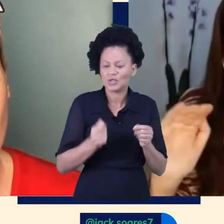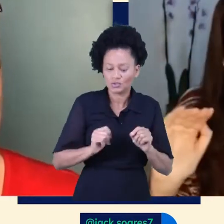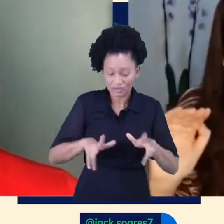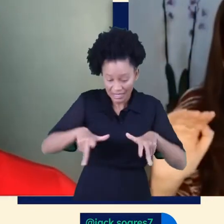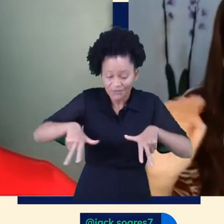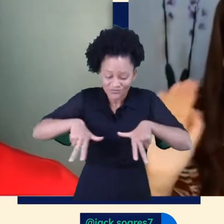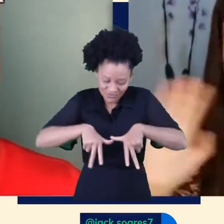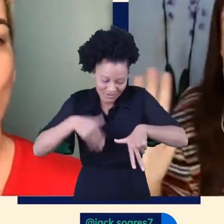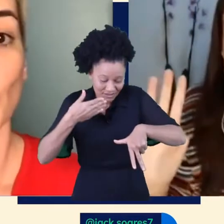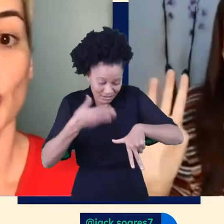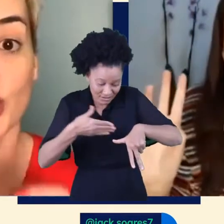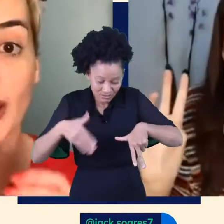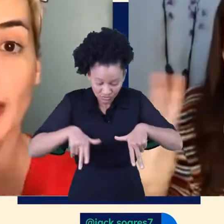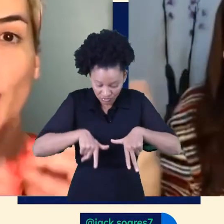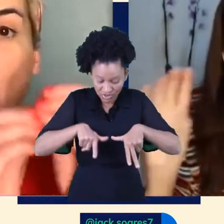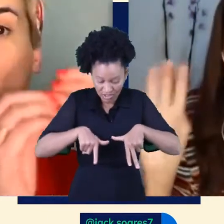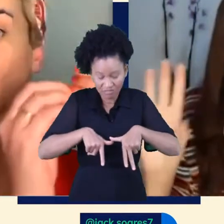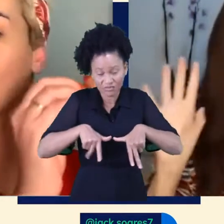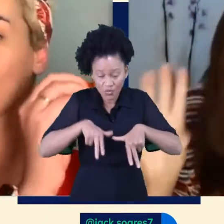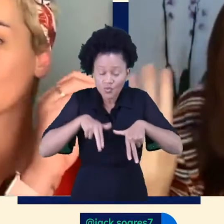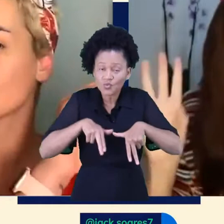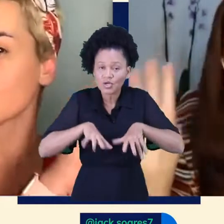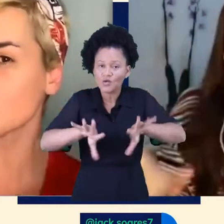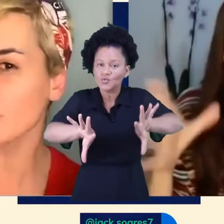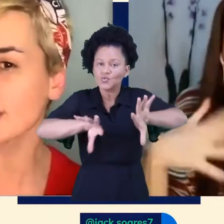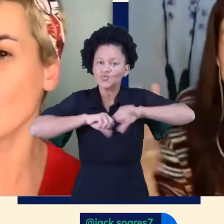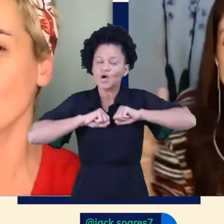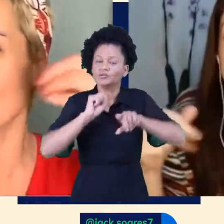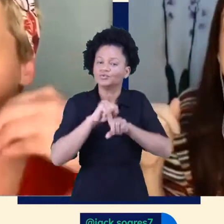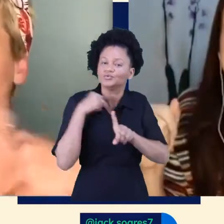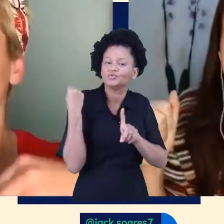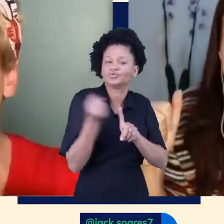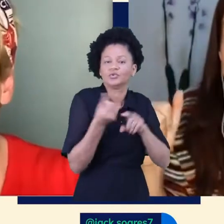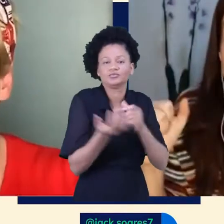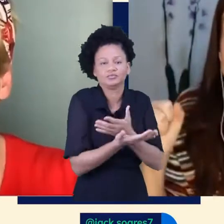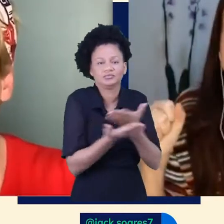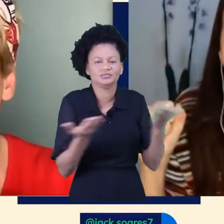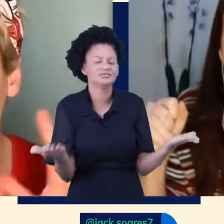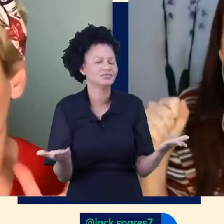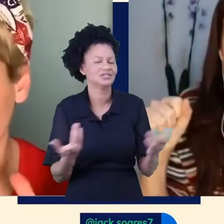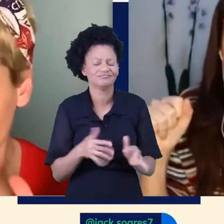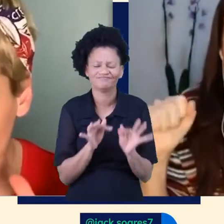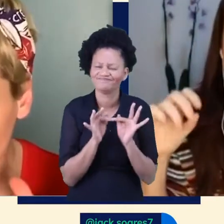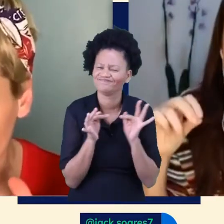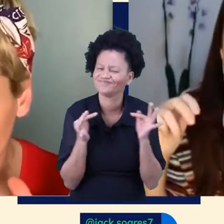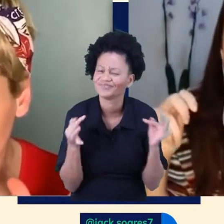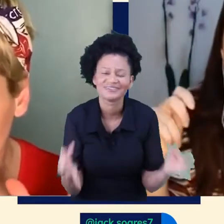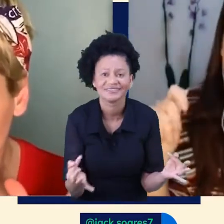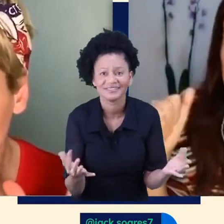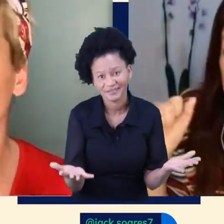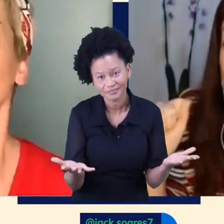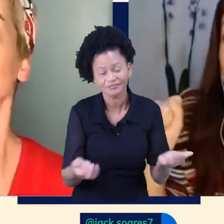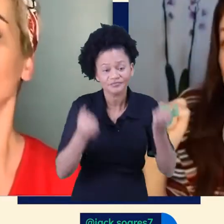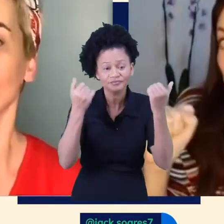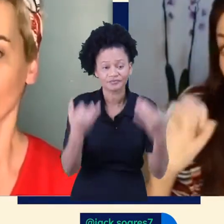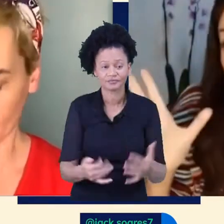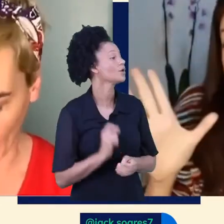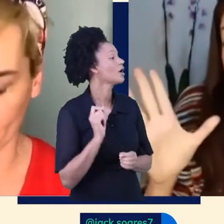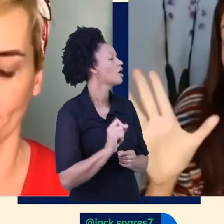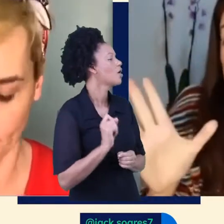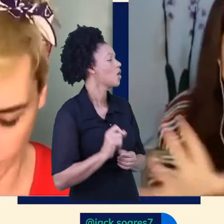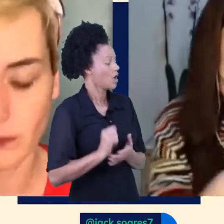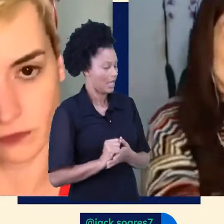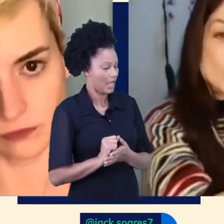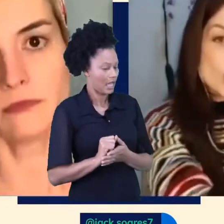de uma maneira bem simples, tá? A gente está falando aqui... Construção social a partir do sexo biológico, seria isso?